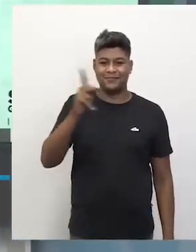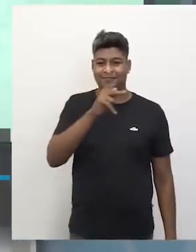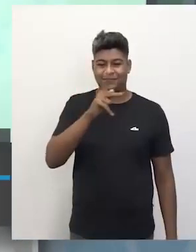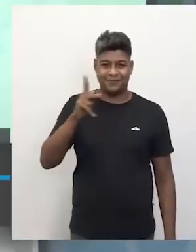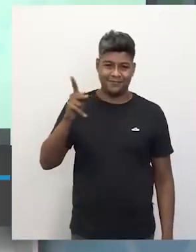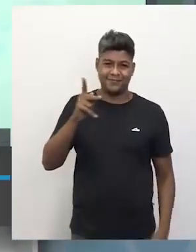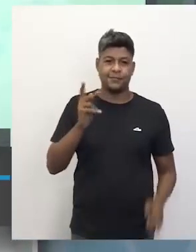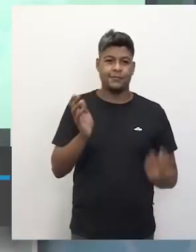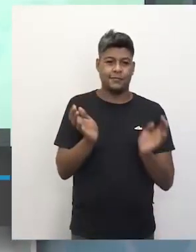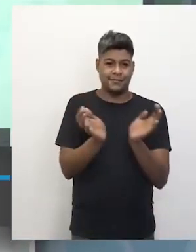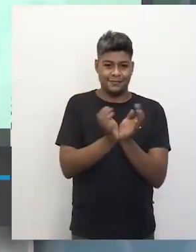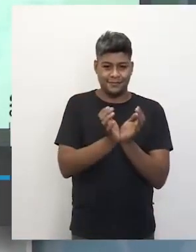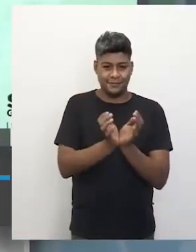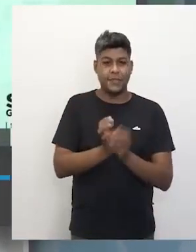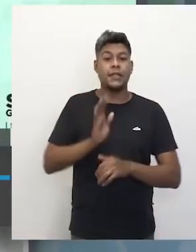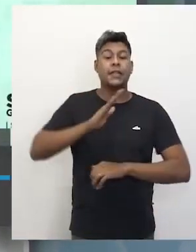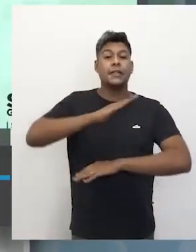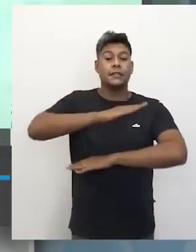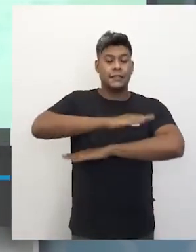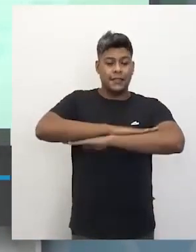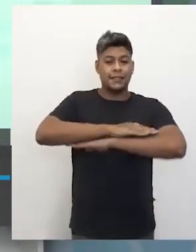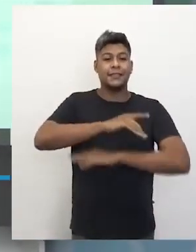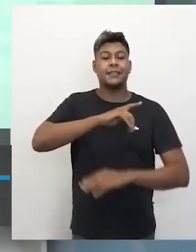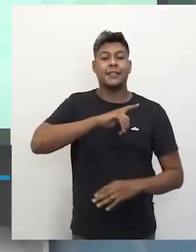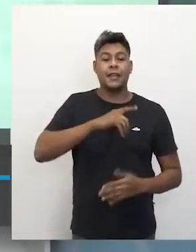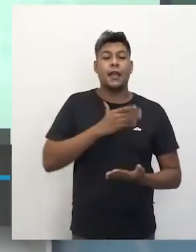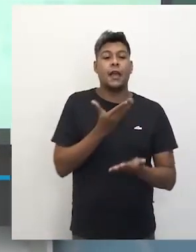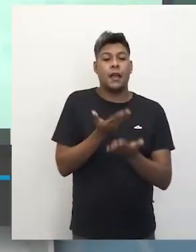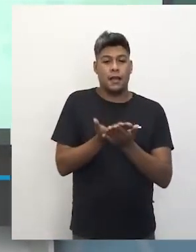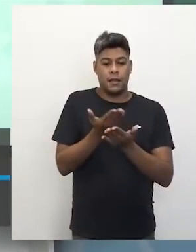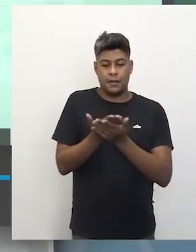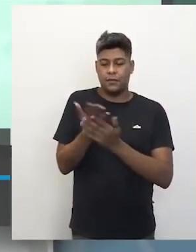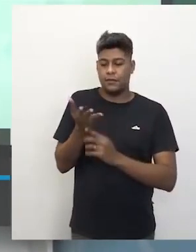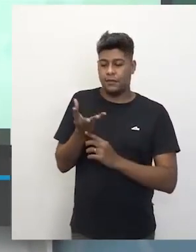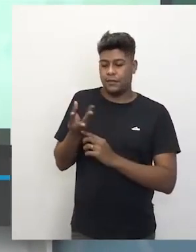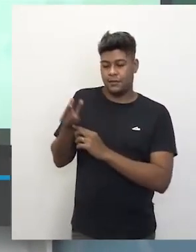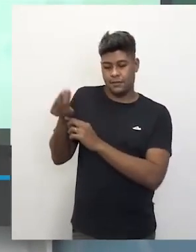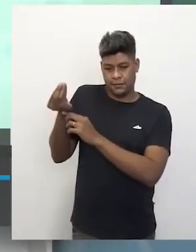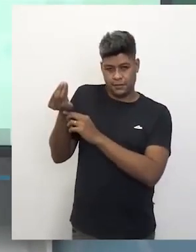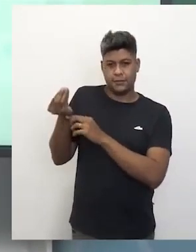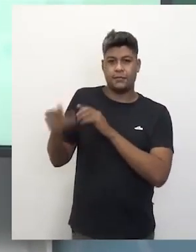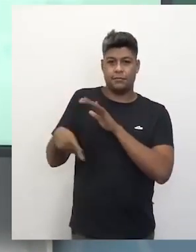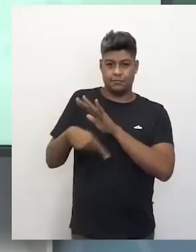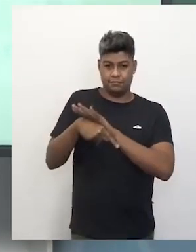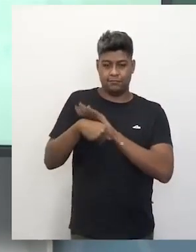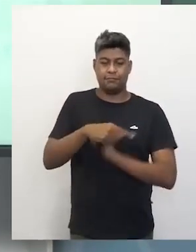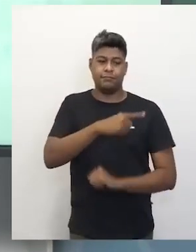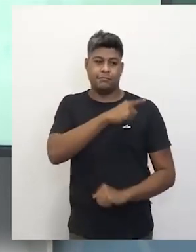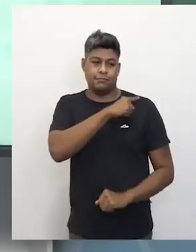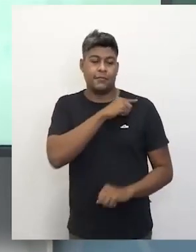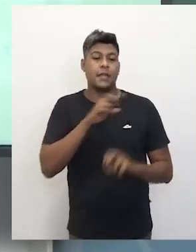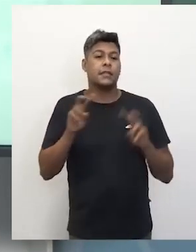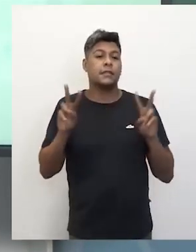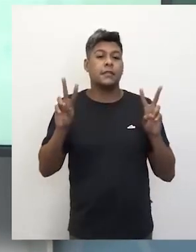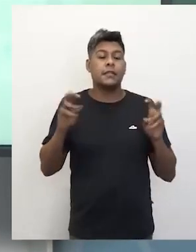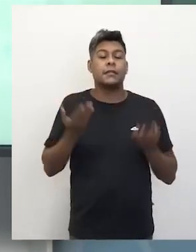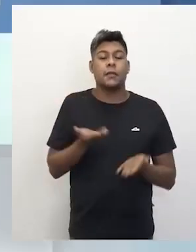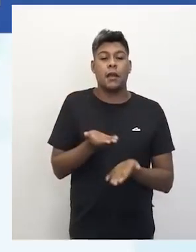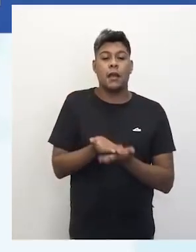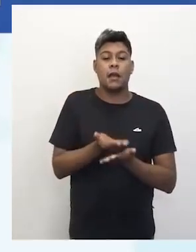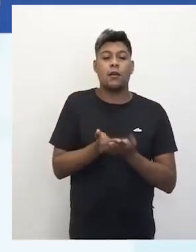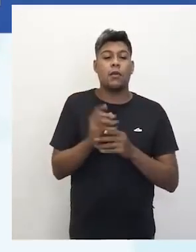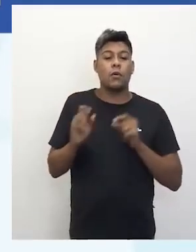rede. Nesta tarde, nós teremos mais uma aula de arte para a primeira série do ensino médio e o tema de nossa aula hoje